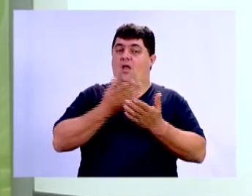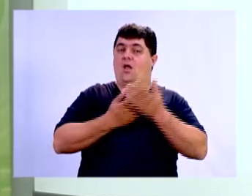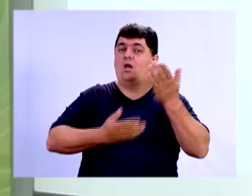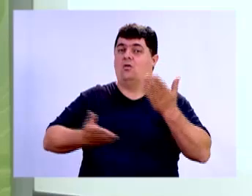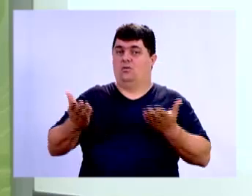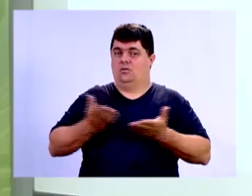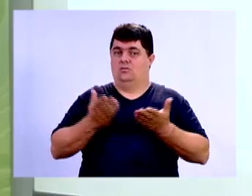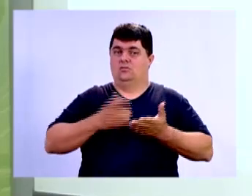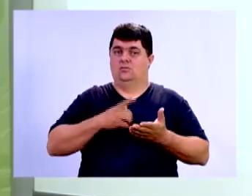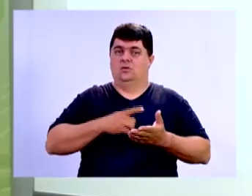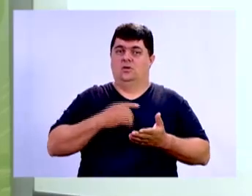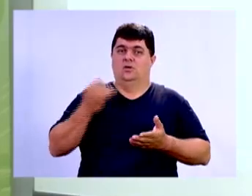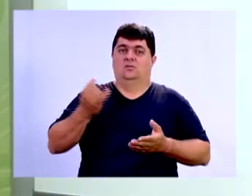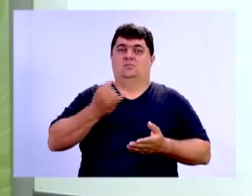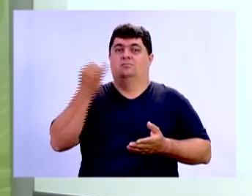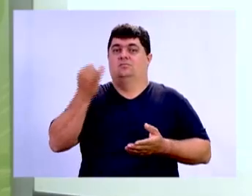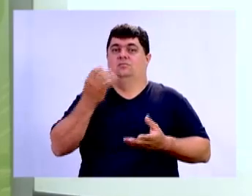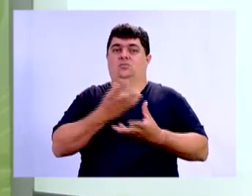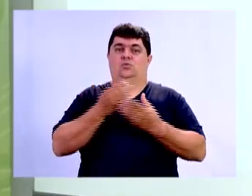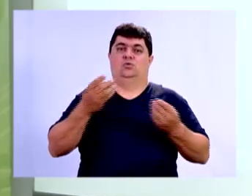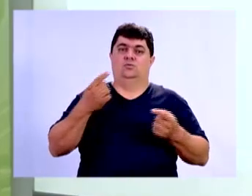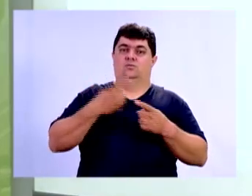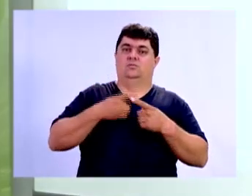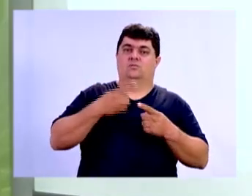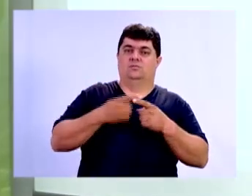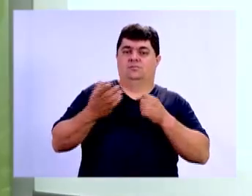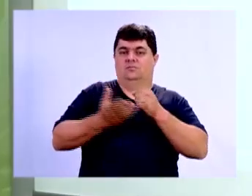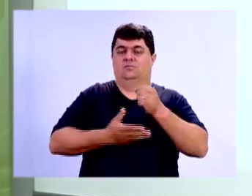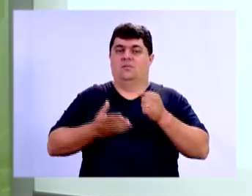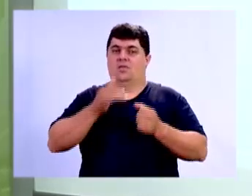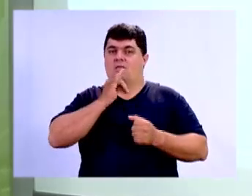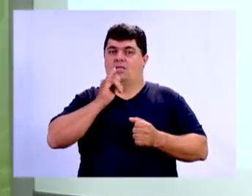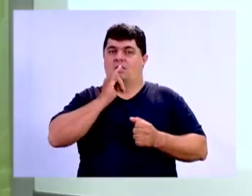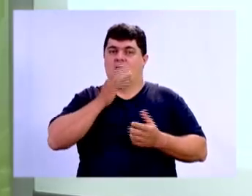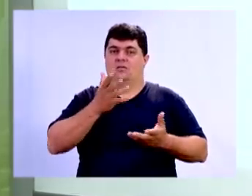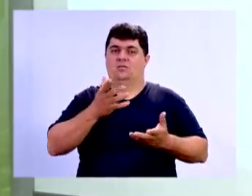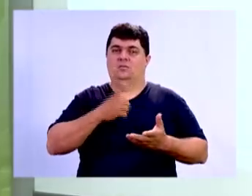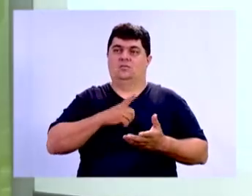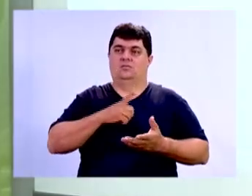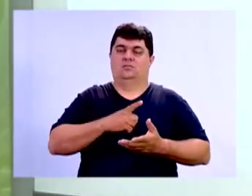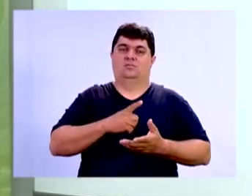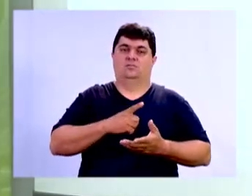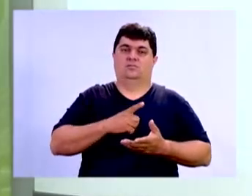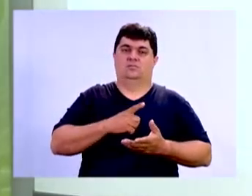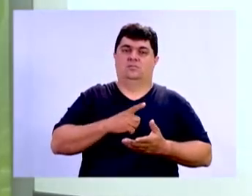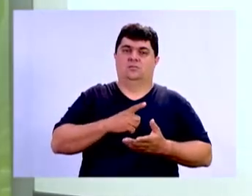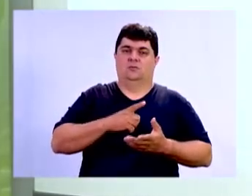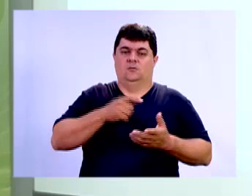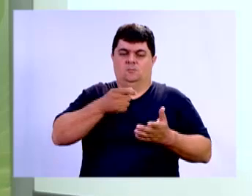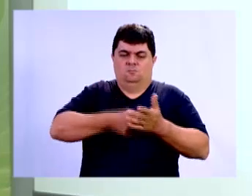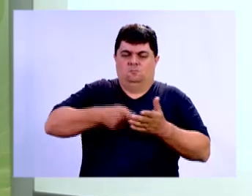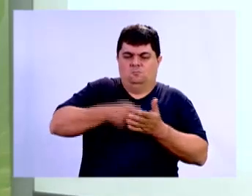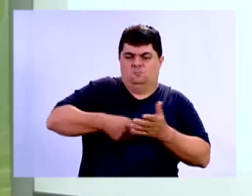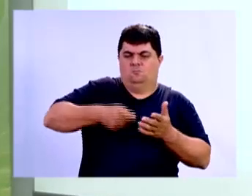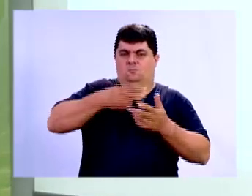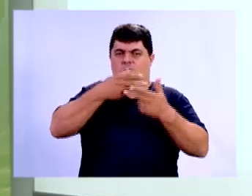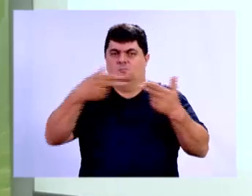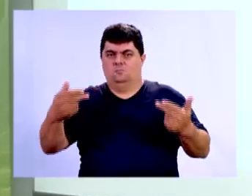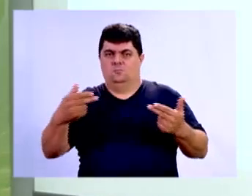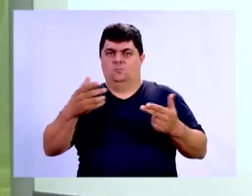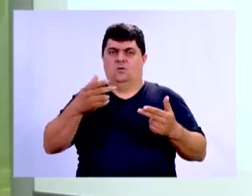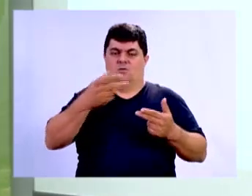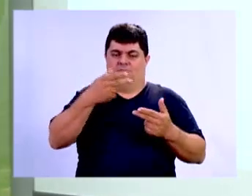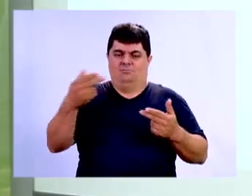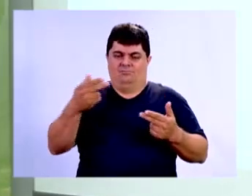de extrema importância, porque basicamente, por exemplo, quando você trabalha com persistência de objetos, quer dizer, você pegar